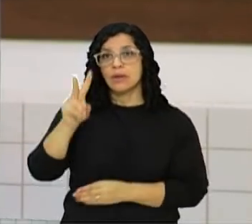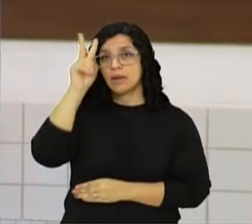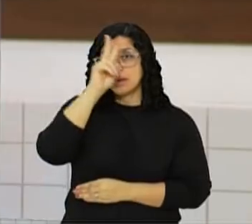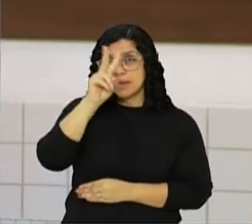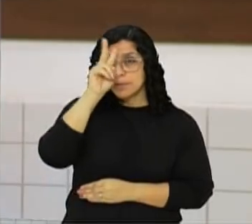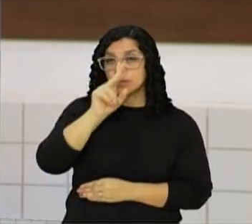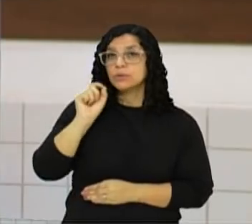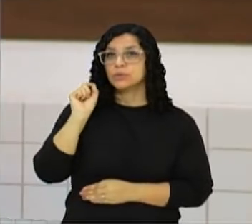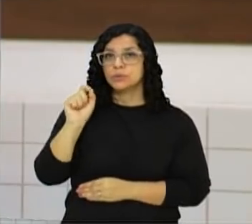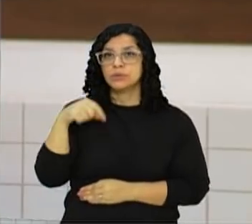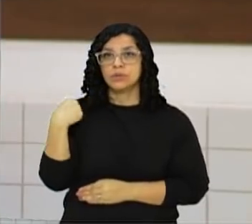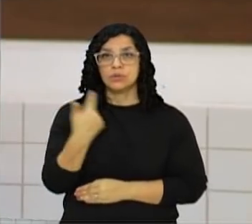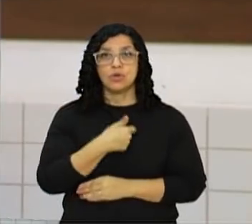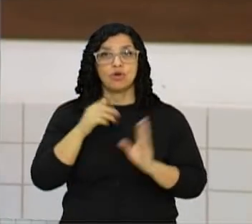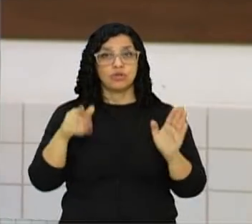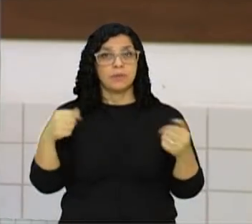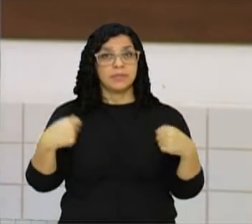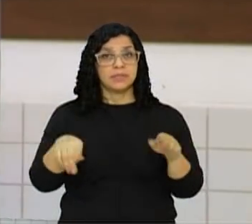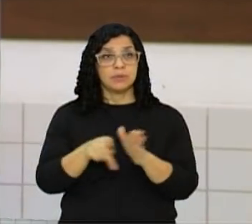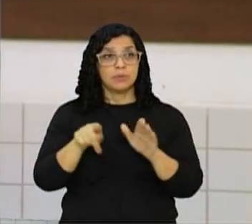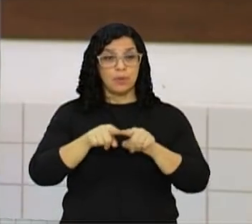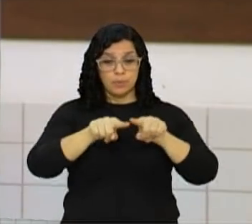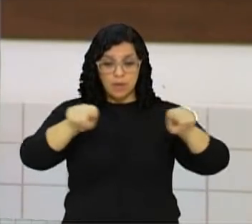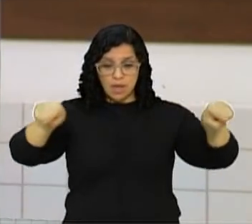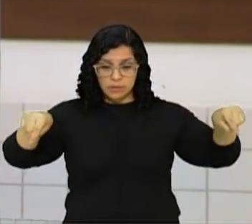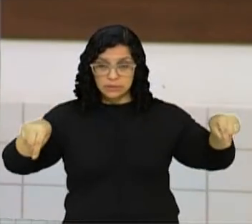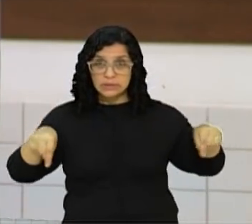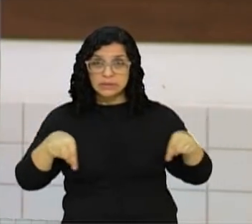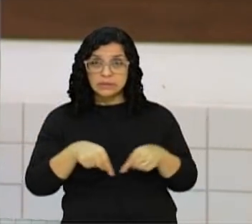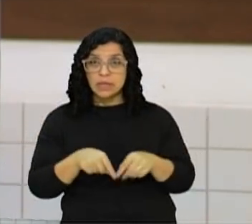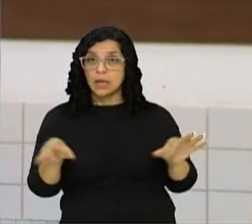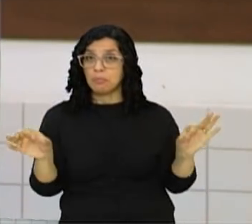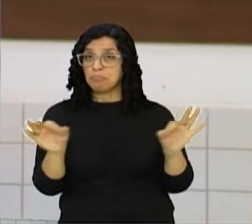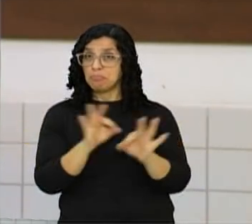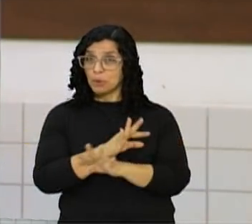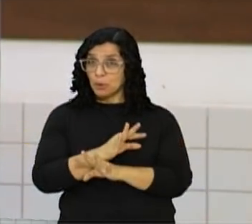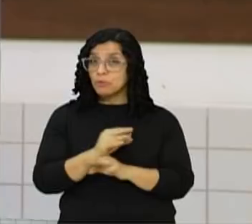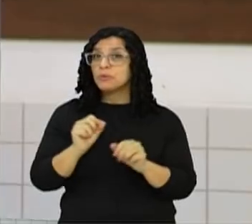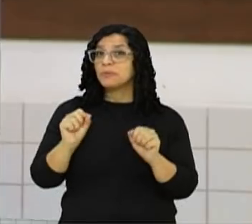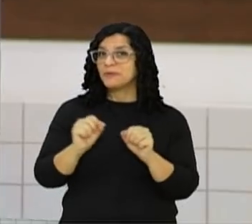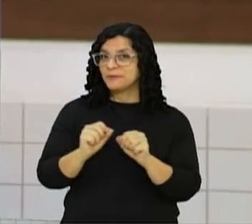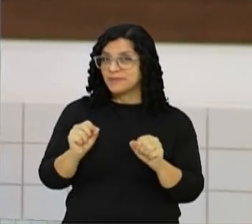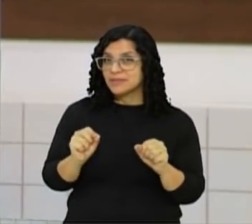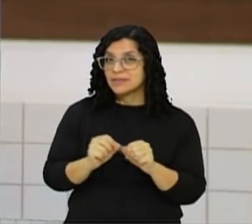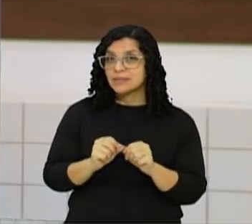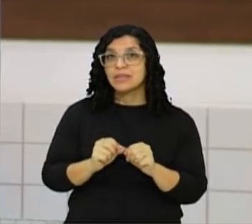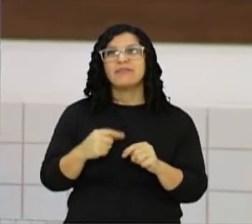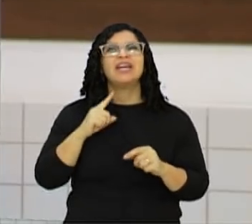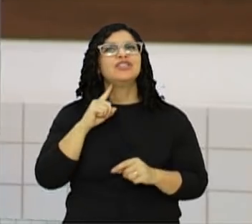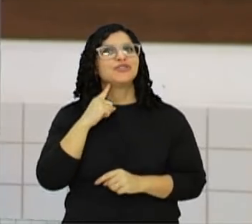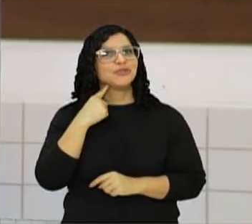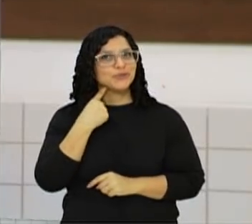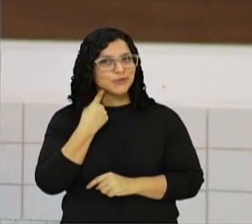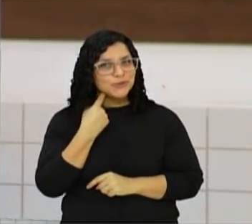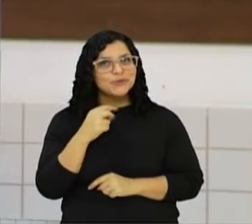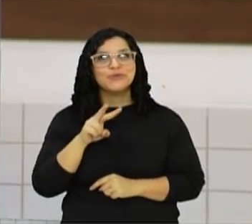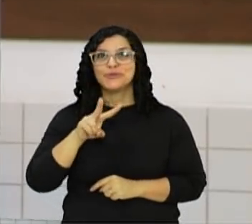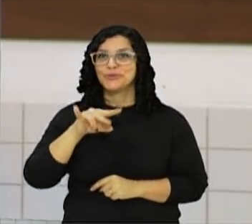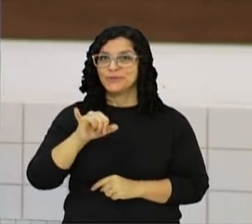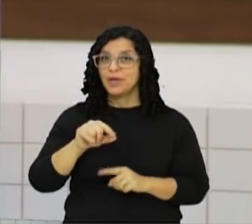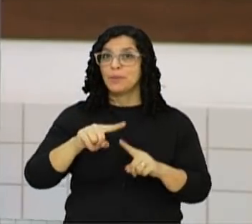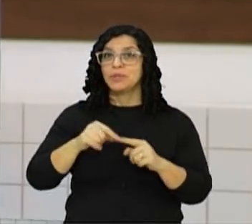Lembrando, a gente tem que ter um espaço próprio para isso. Vamos fazer sujeira.